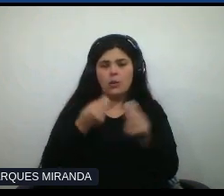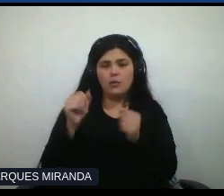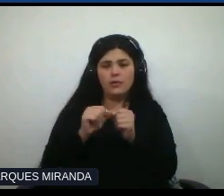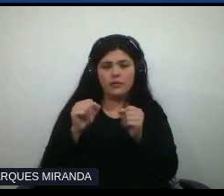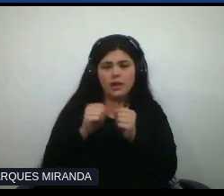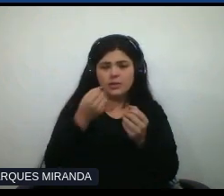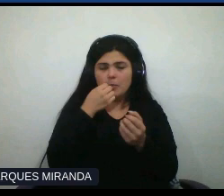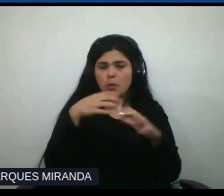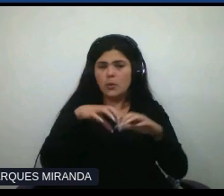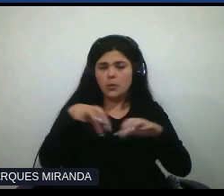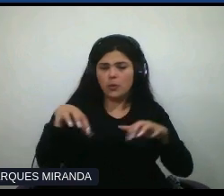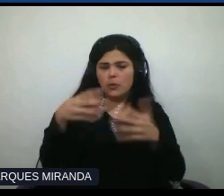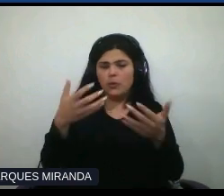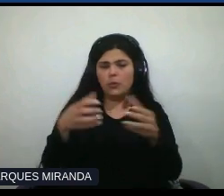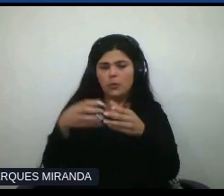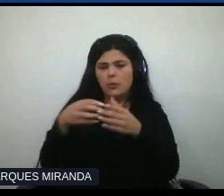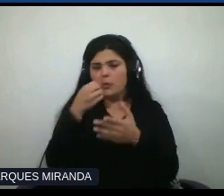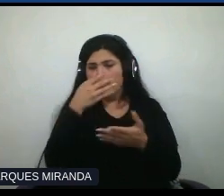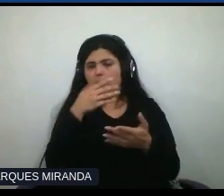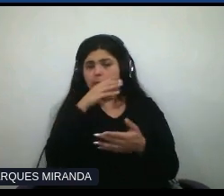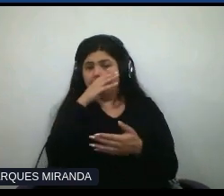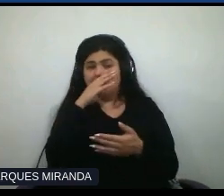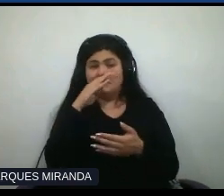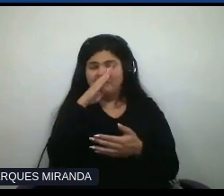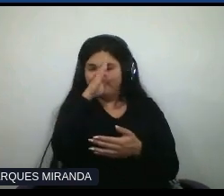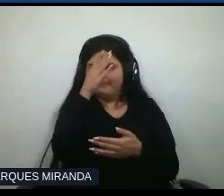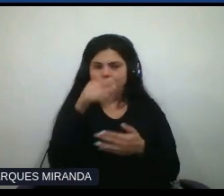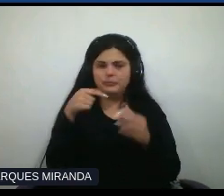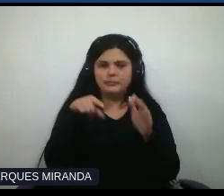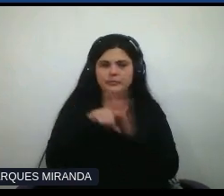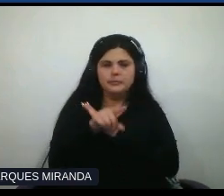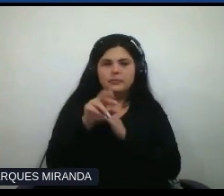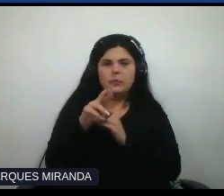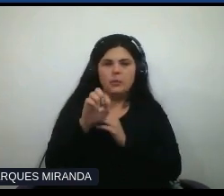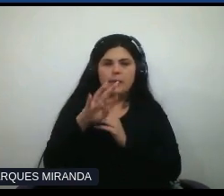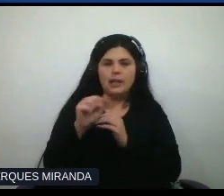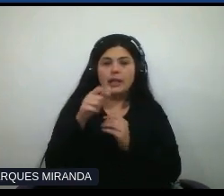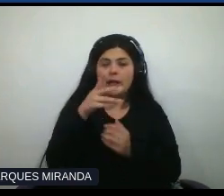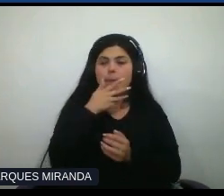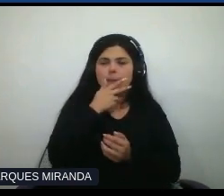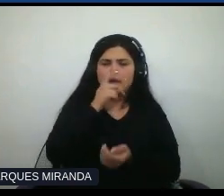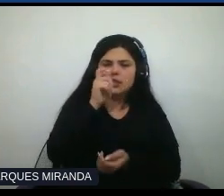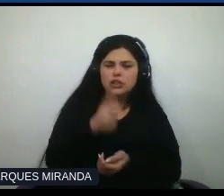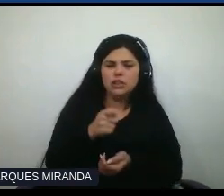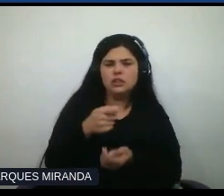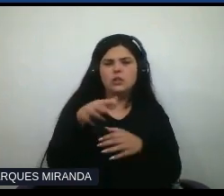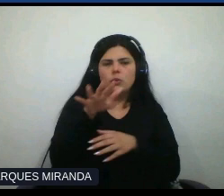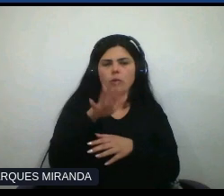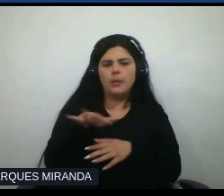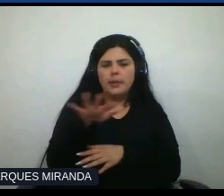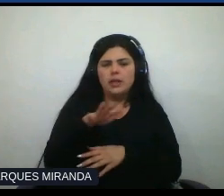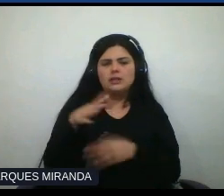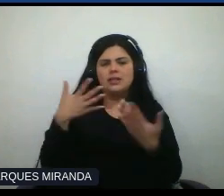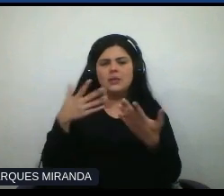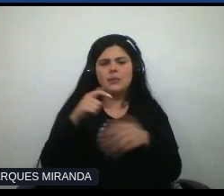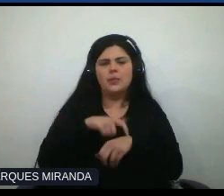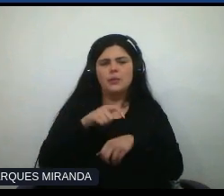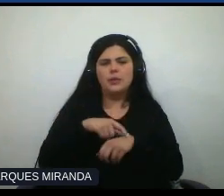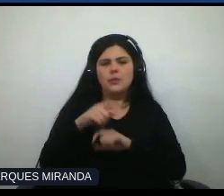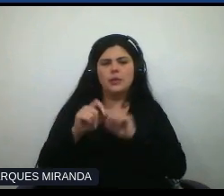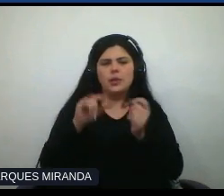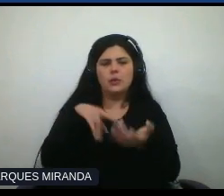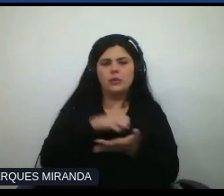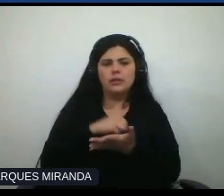é? Até aqui, voltando para a pergunta da Roberta. O ambiente é machista? Se ele é machista, será que não é o momento da gente contratar